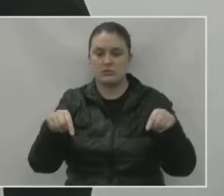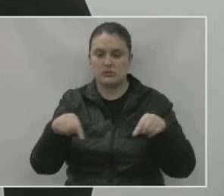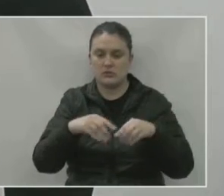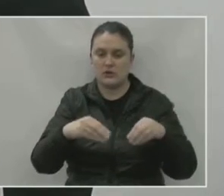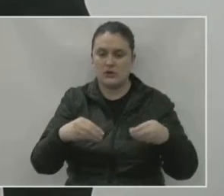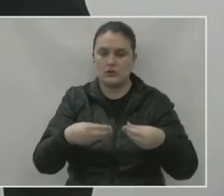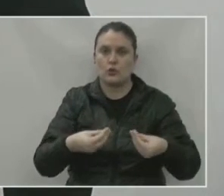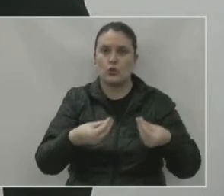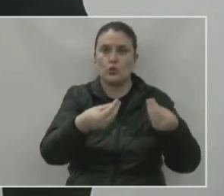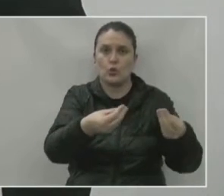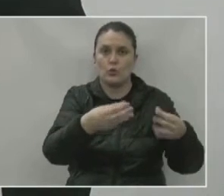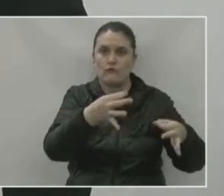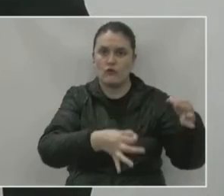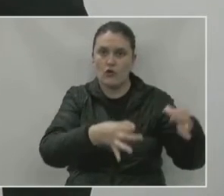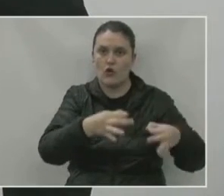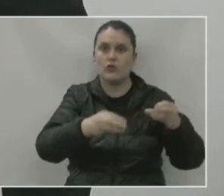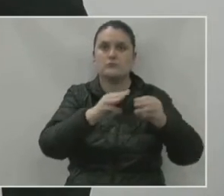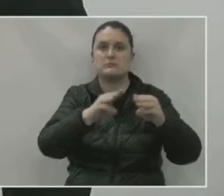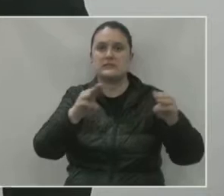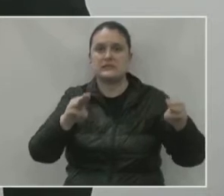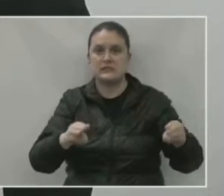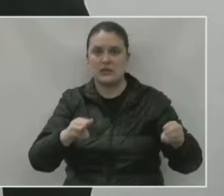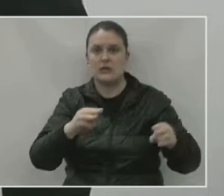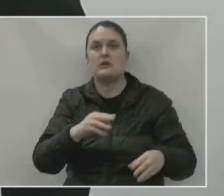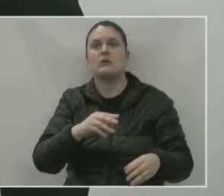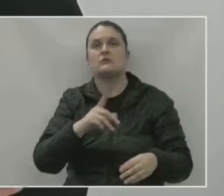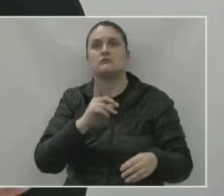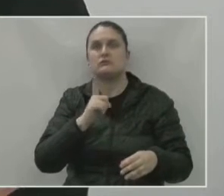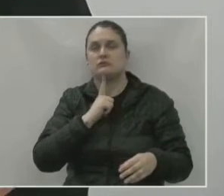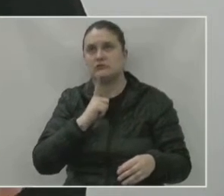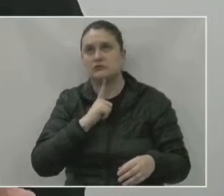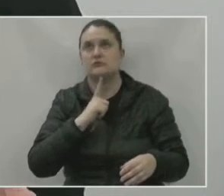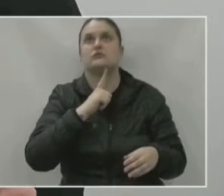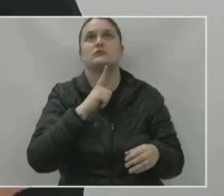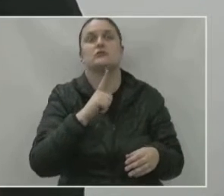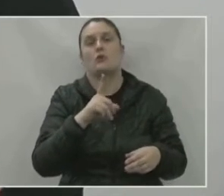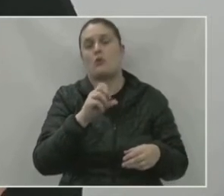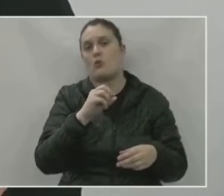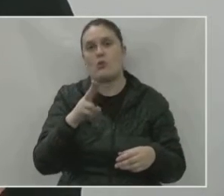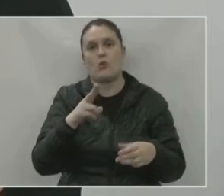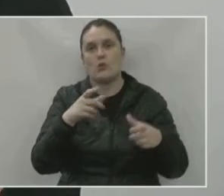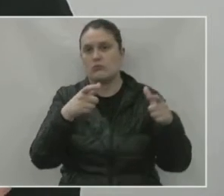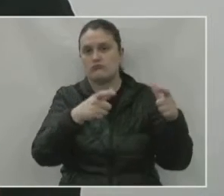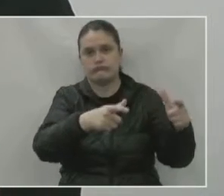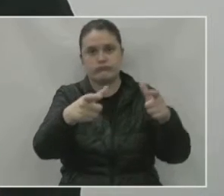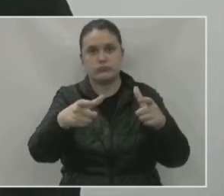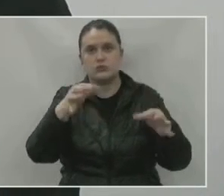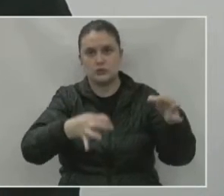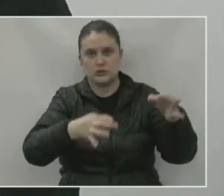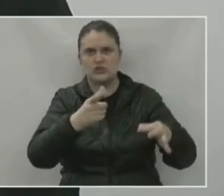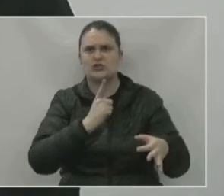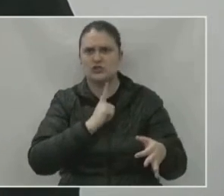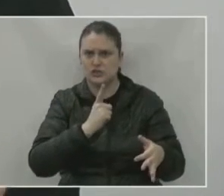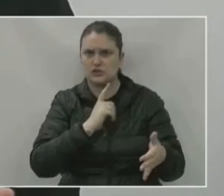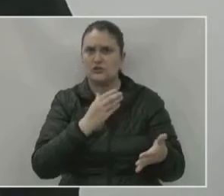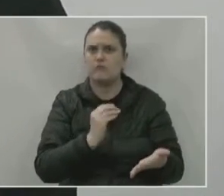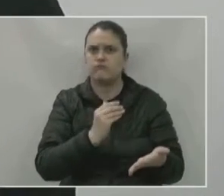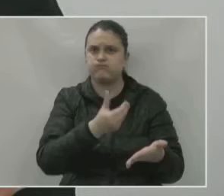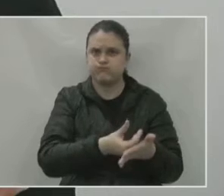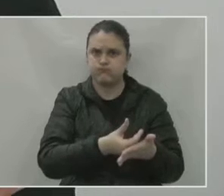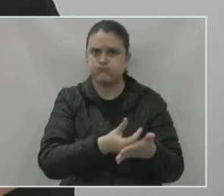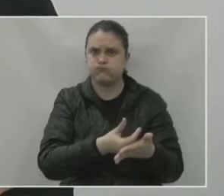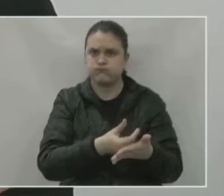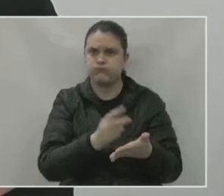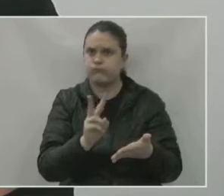o Fórum, Ministério Público, que tiveram, e órgãos do Judiciário que tinham recursos de